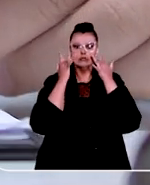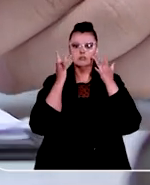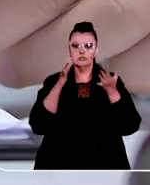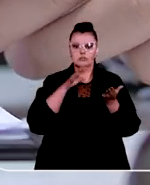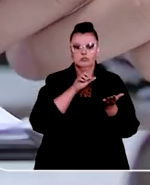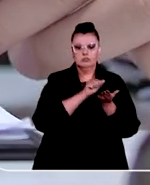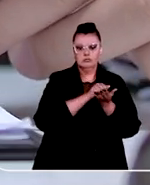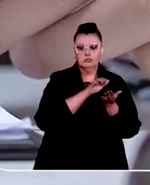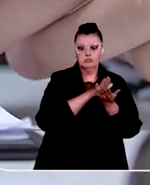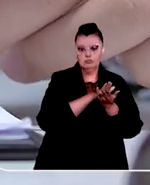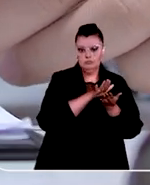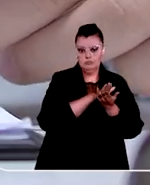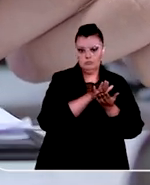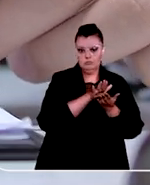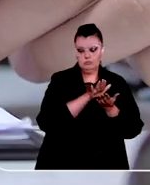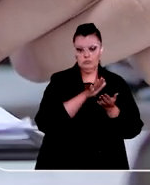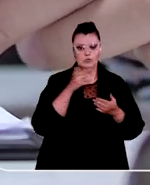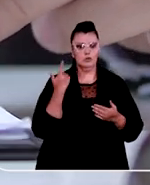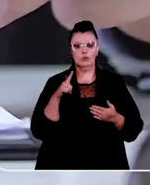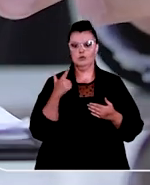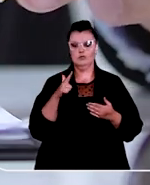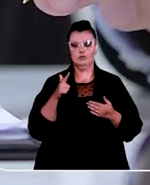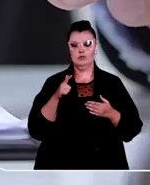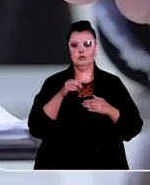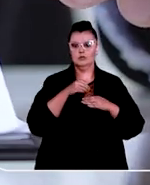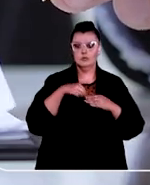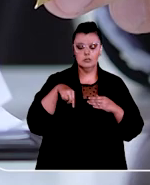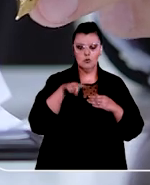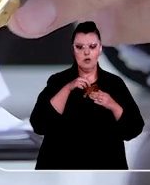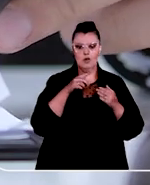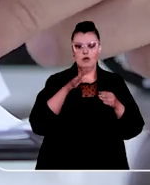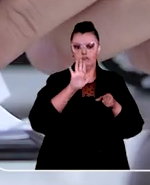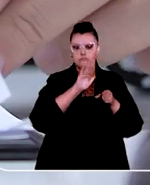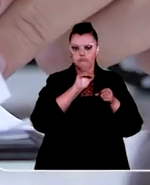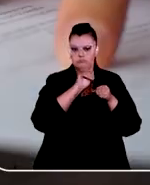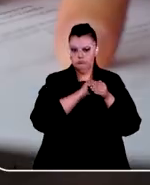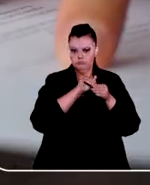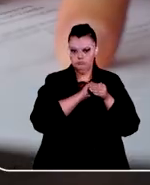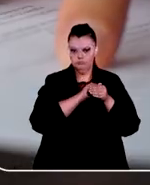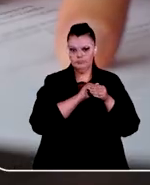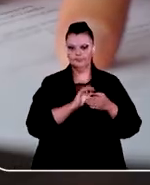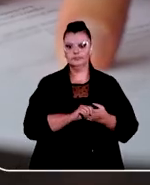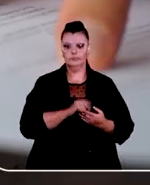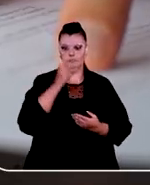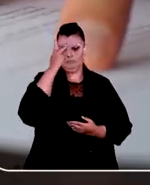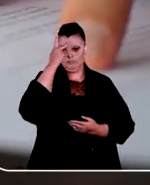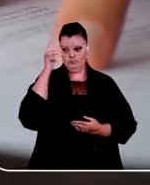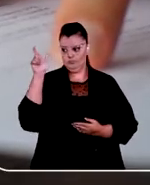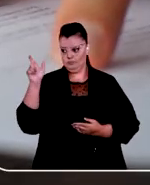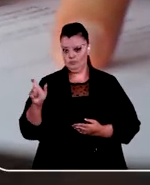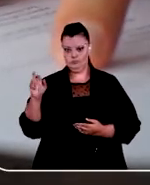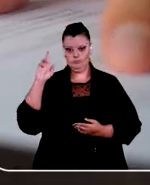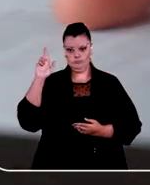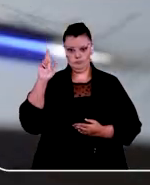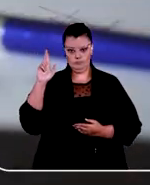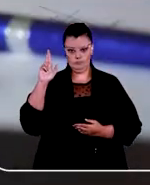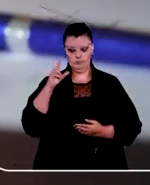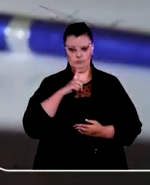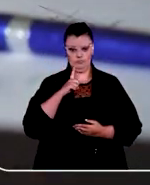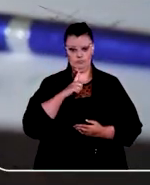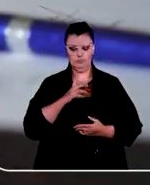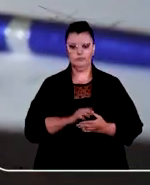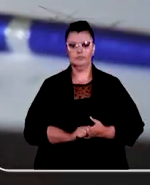mesmo a ação monitória sendo instruída com título de crédito sujeito à circulação é possível a instrução do procedimento com